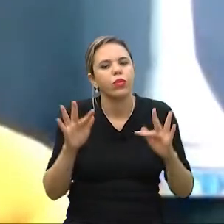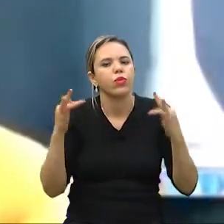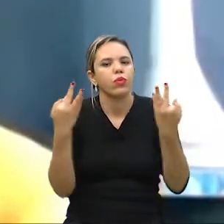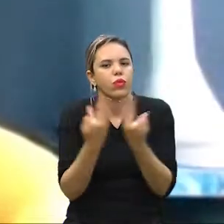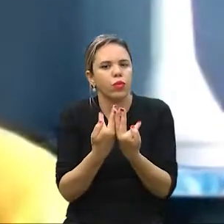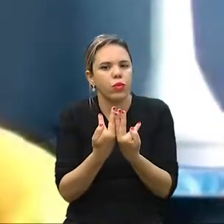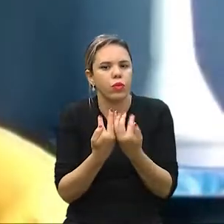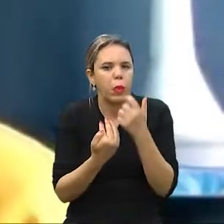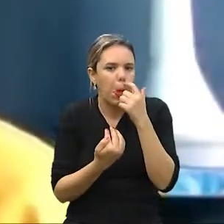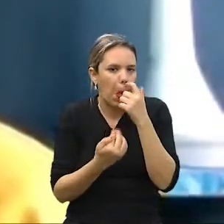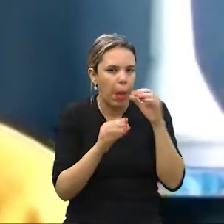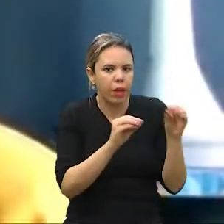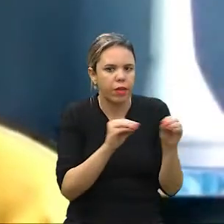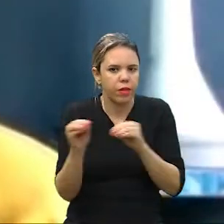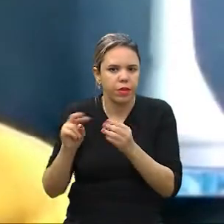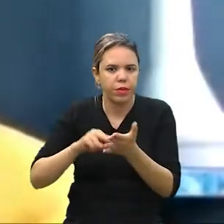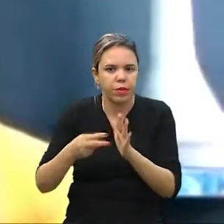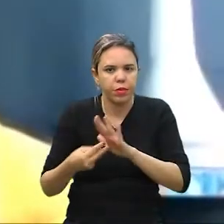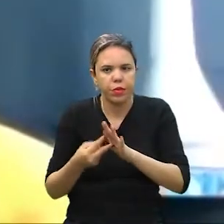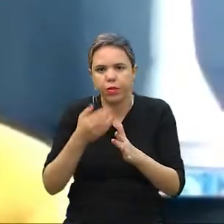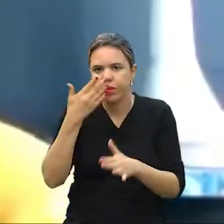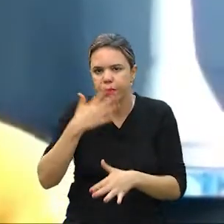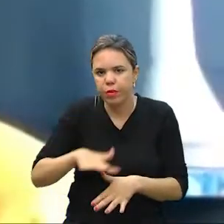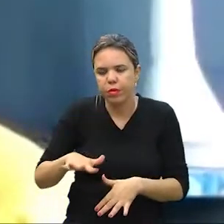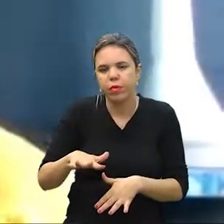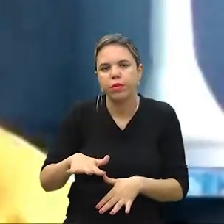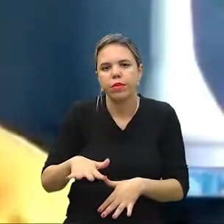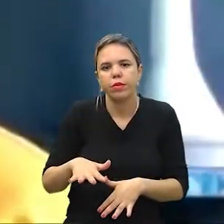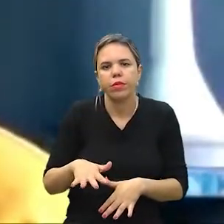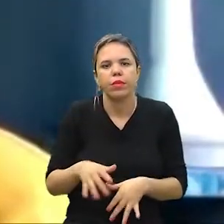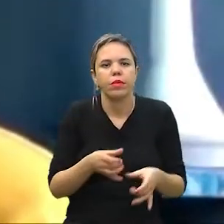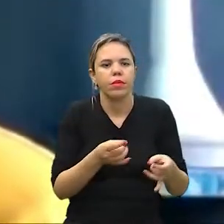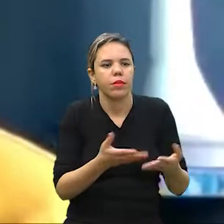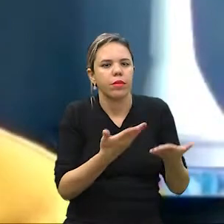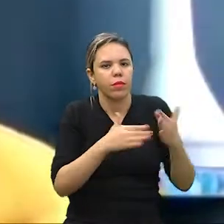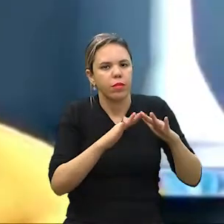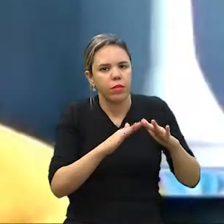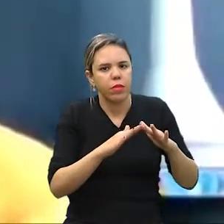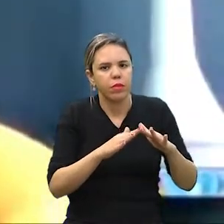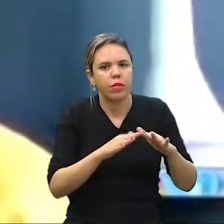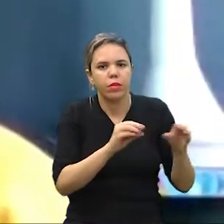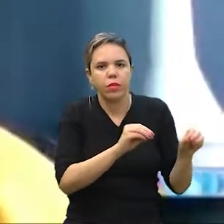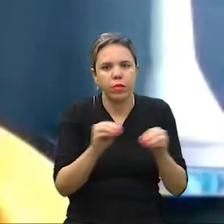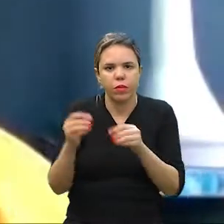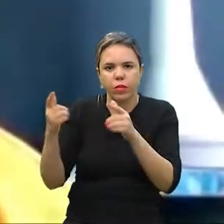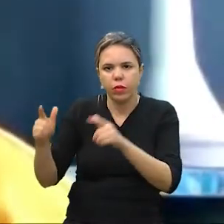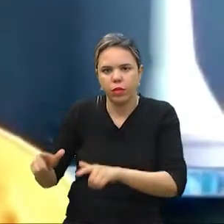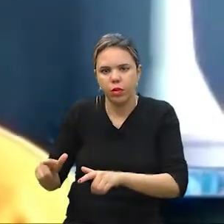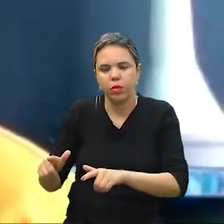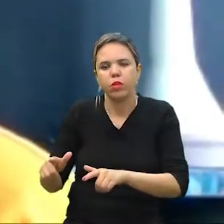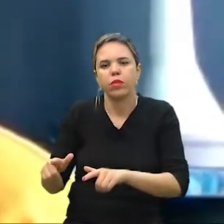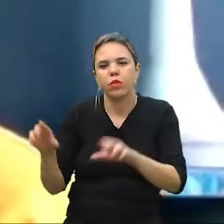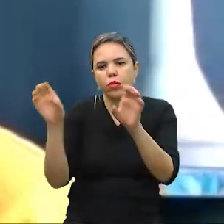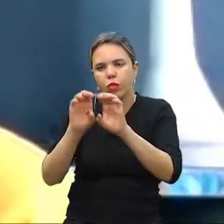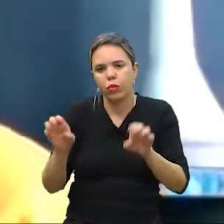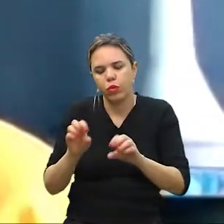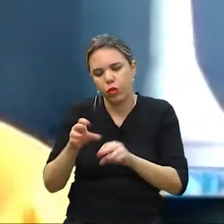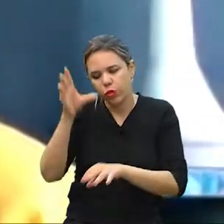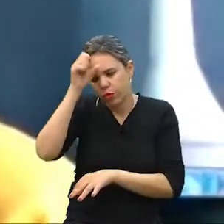família que migra significa crianças em evasão escolar, se elas não mudarem para uma outra estrutura